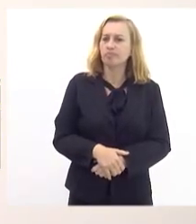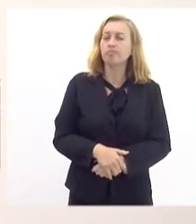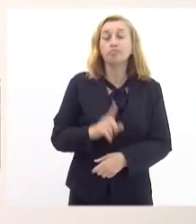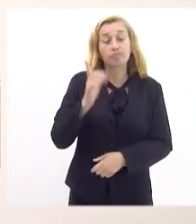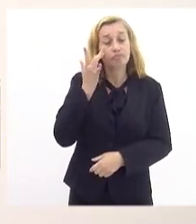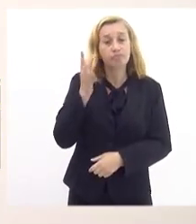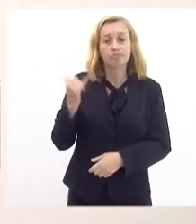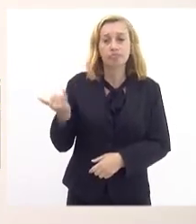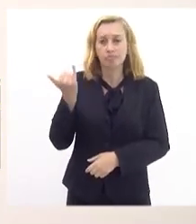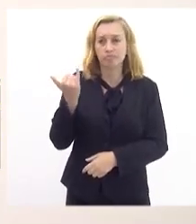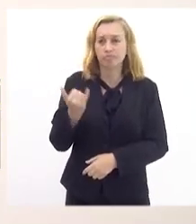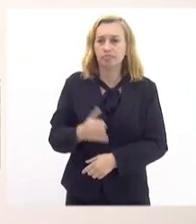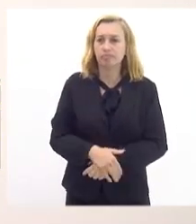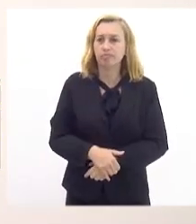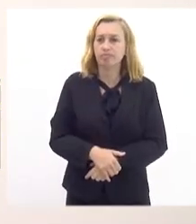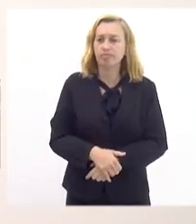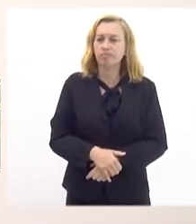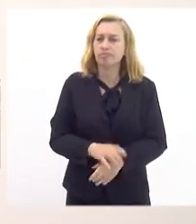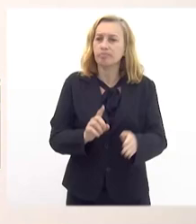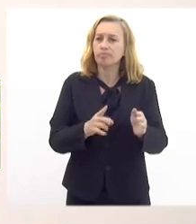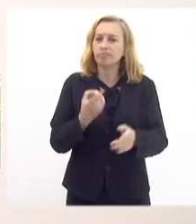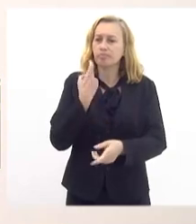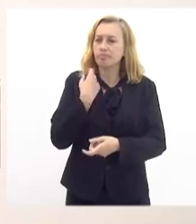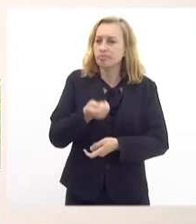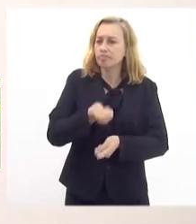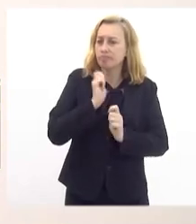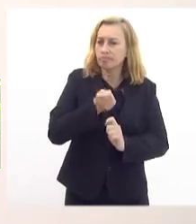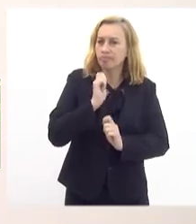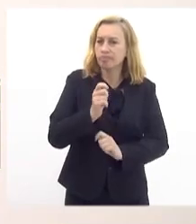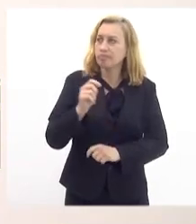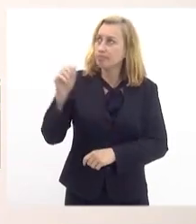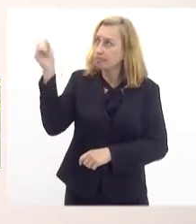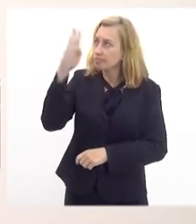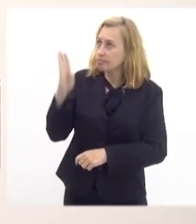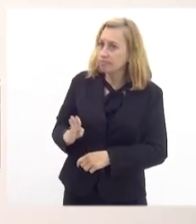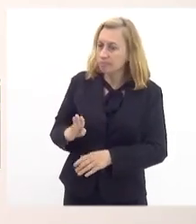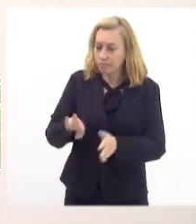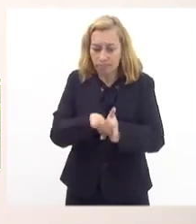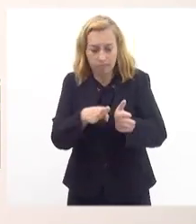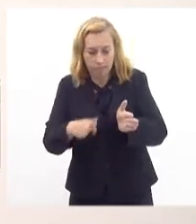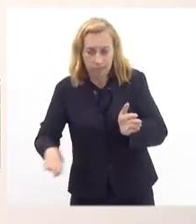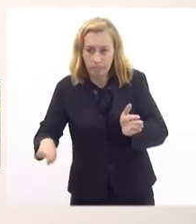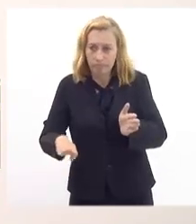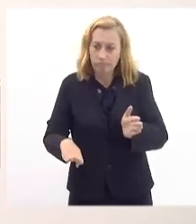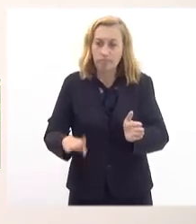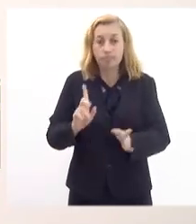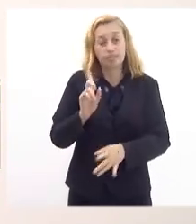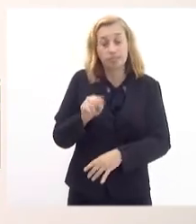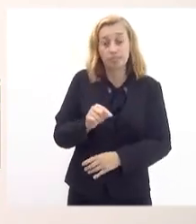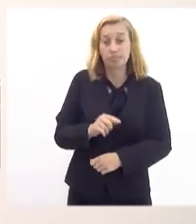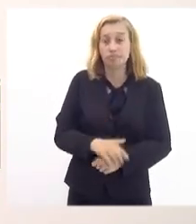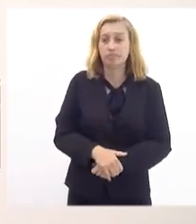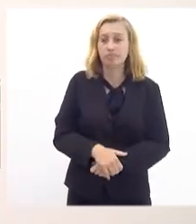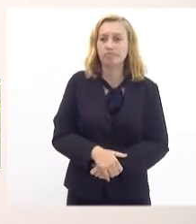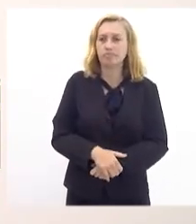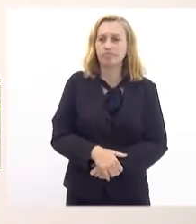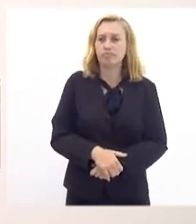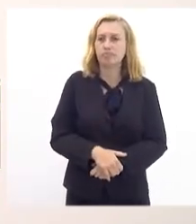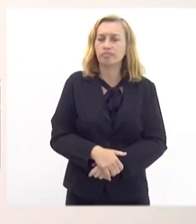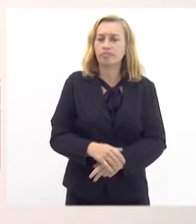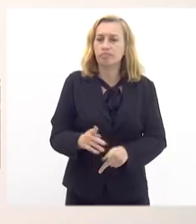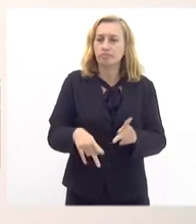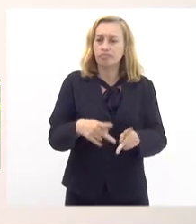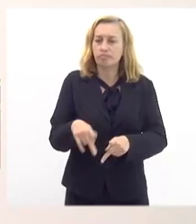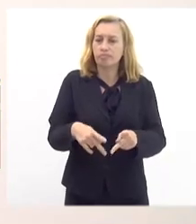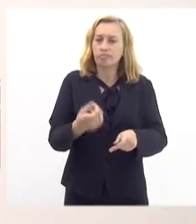acho assim muito importante os pescadores artesanais que o Brasil faz continuar marítimo né pegou é pelas populações